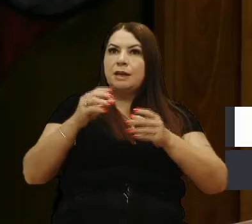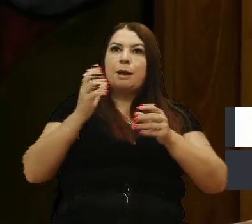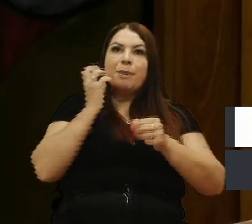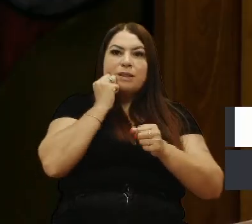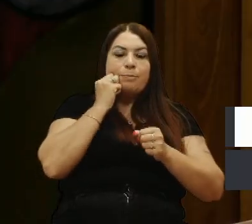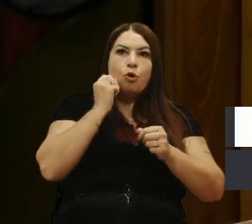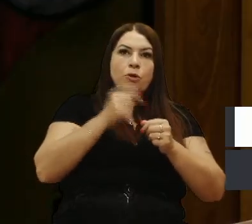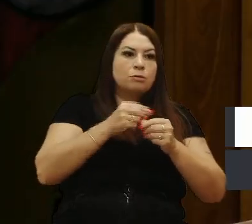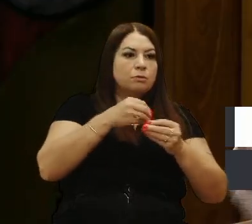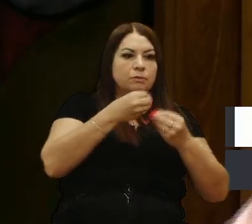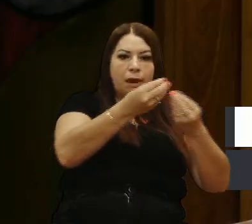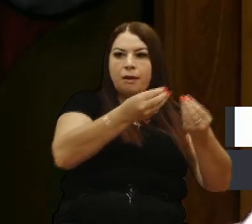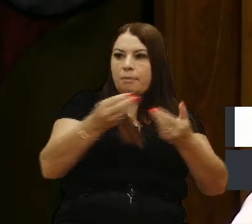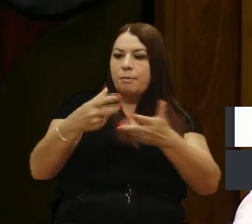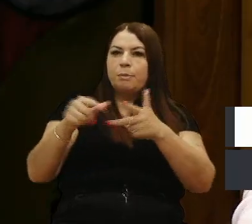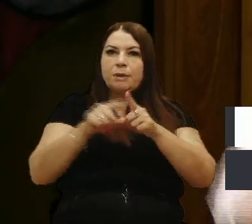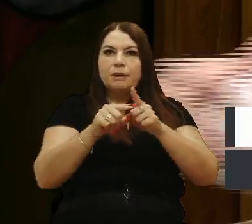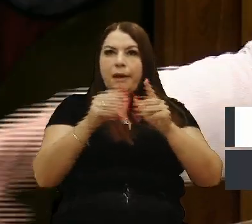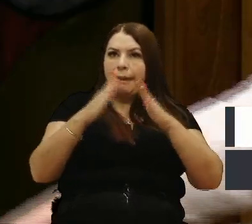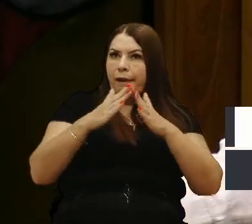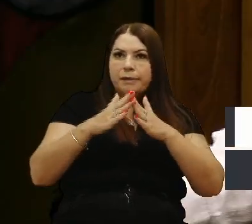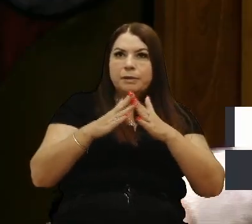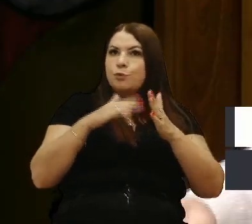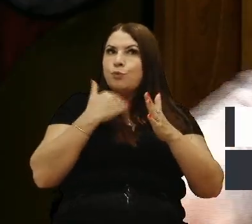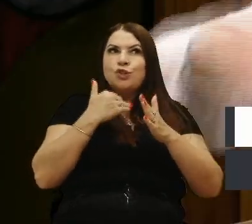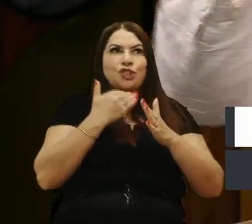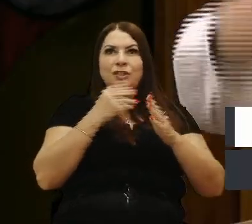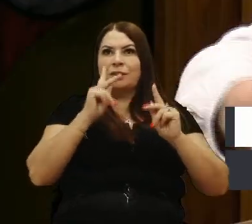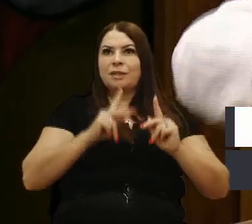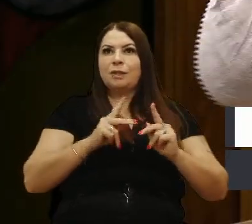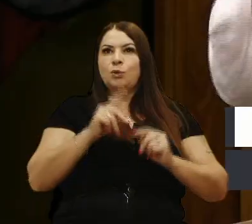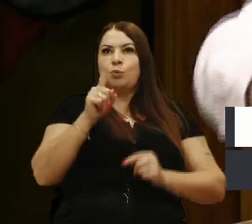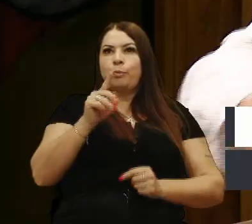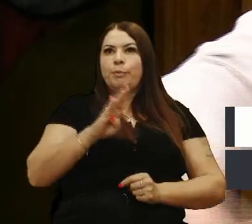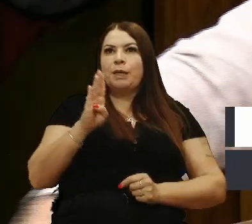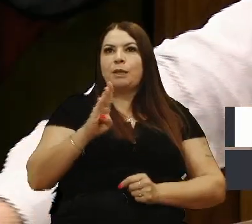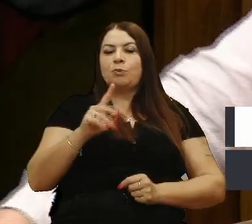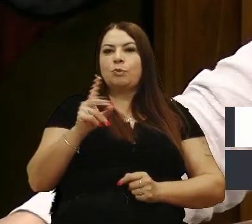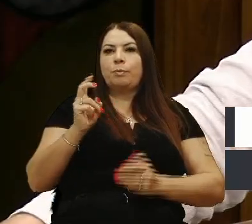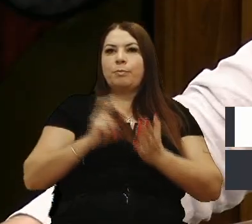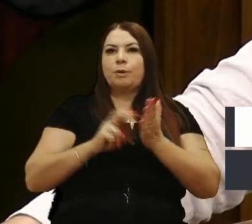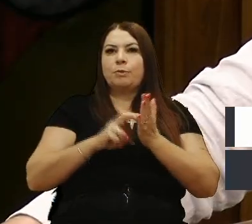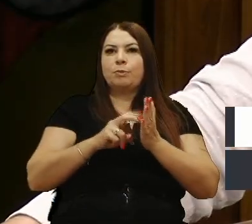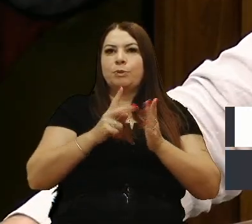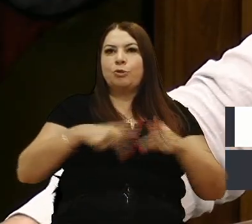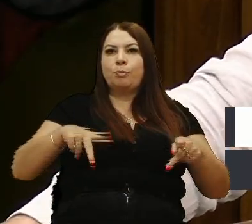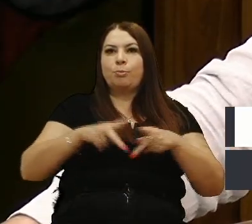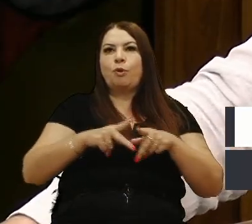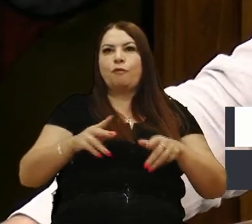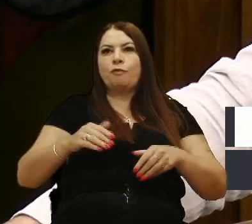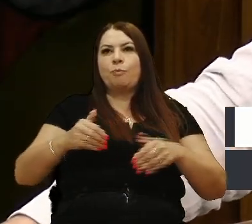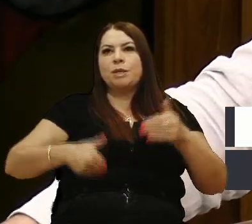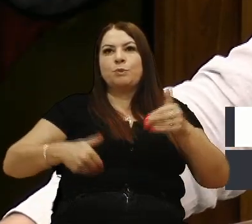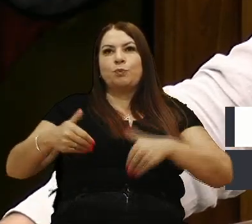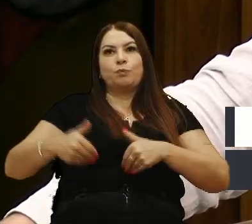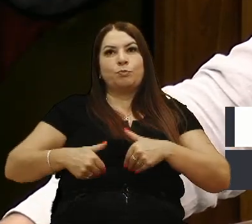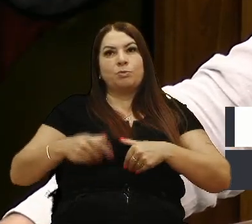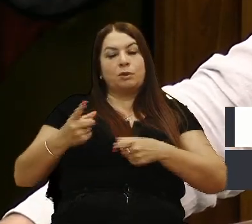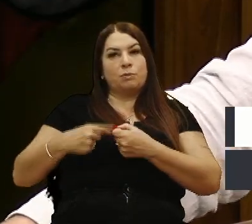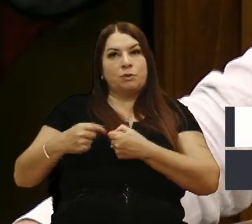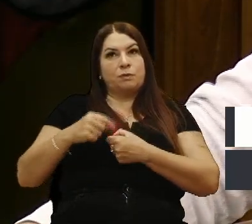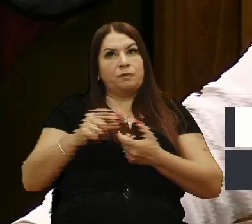as pessoas tenham casa. Não adianta a pessoa ter 1 bilhão no banco e o povo passando fome. E é isso que o município